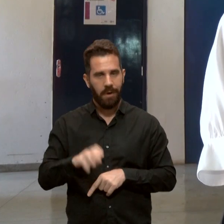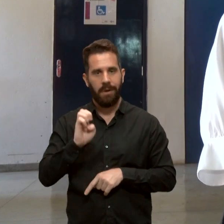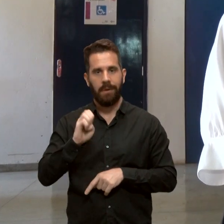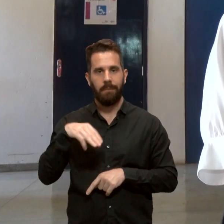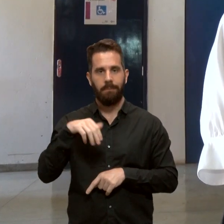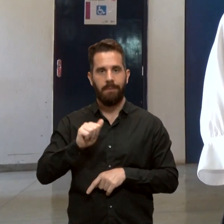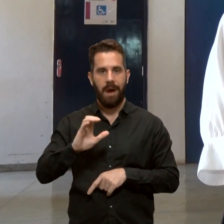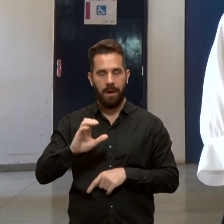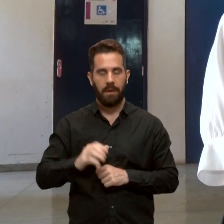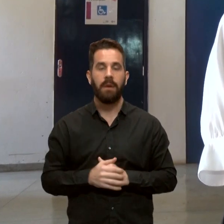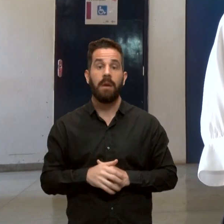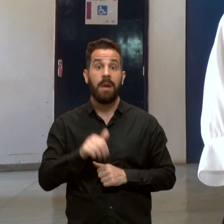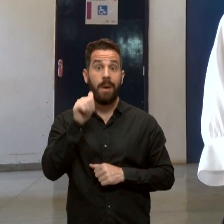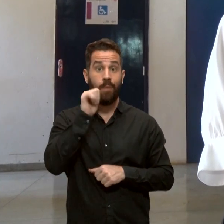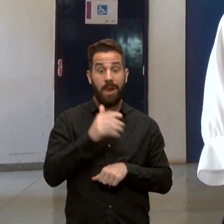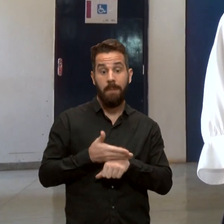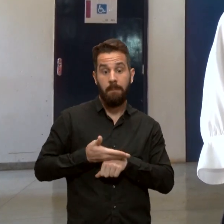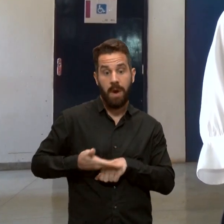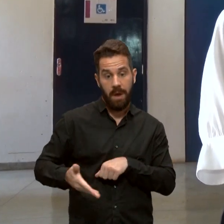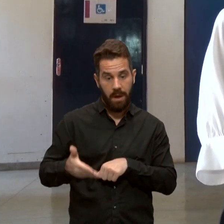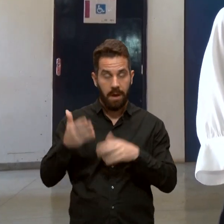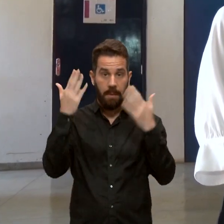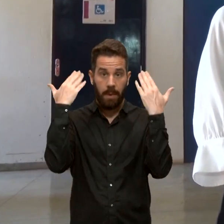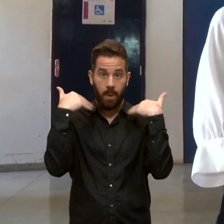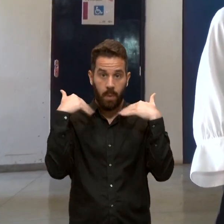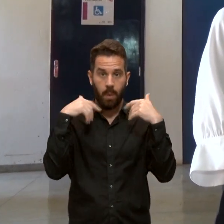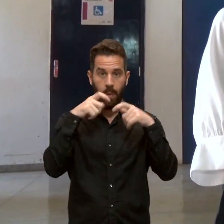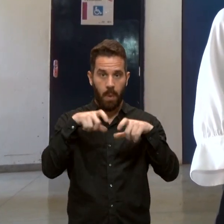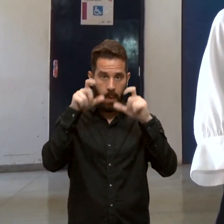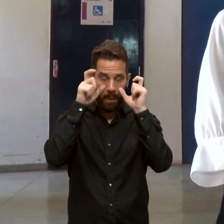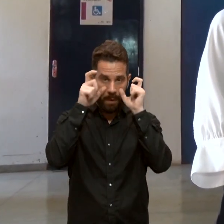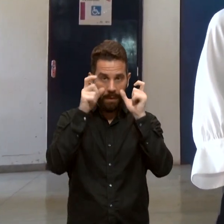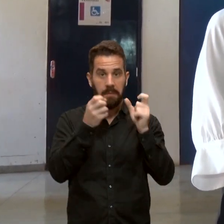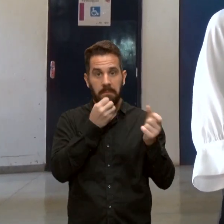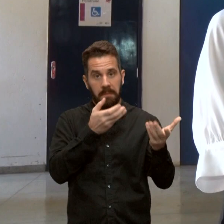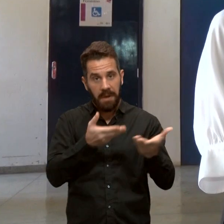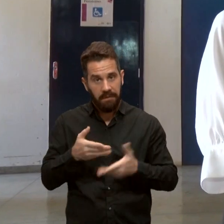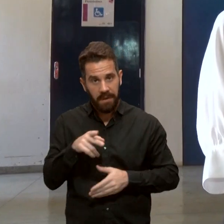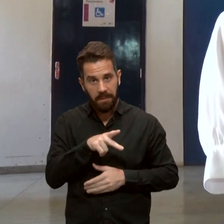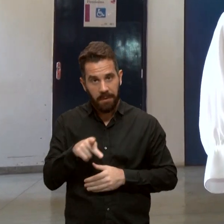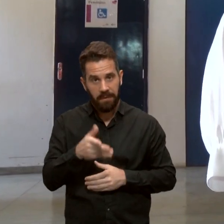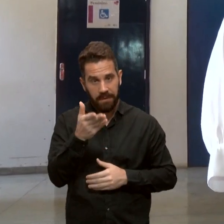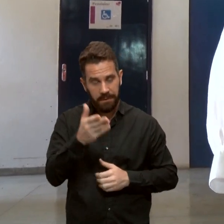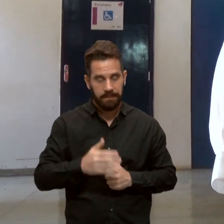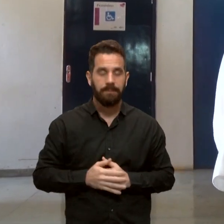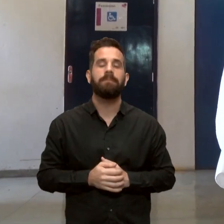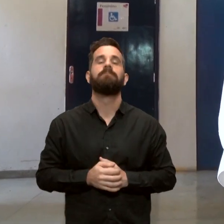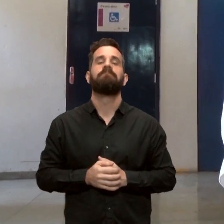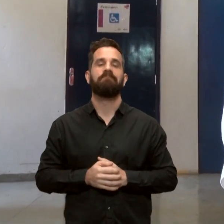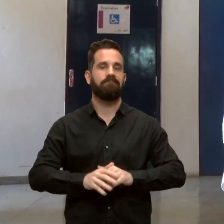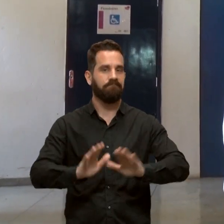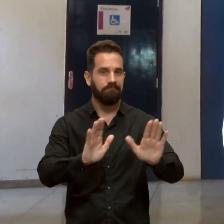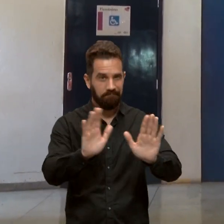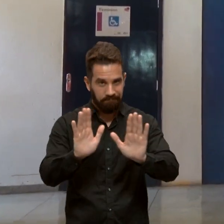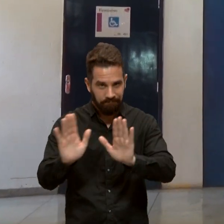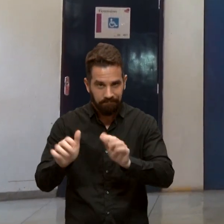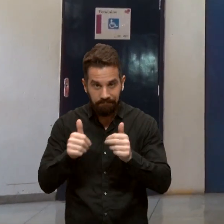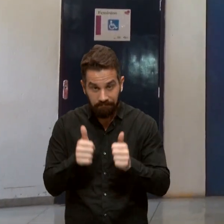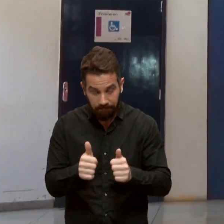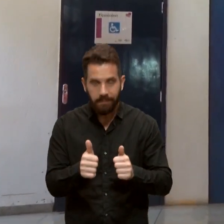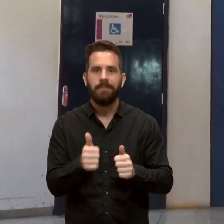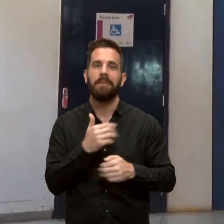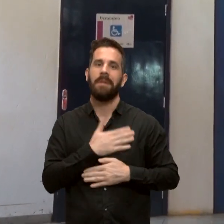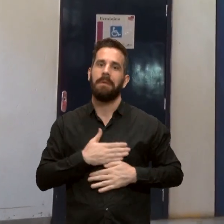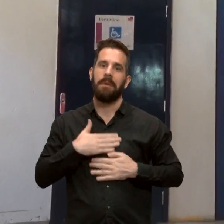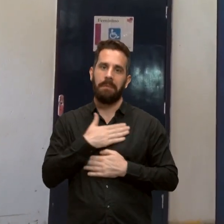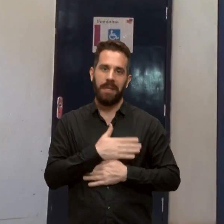tem cabelo curto e usa óculos. Tudo bem, professora? Seja bem-vinda aqui ao programa Mundo UFG. Como vai? Olá, pessoal. É um prazer